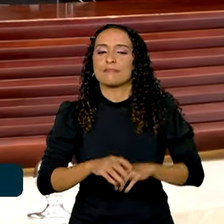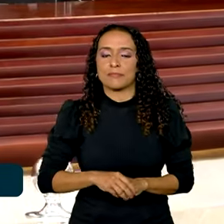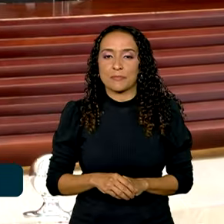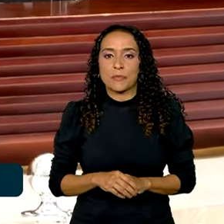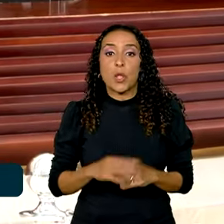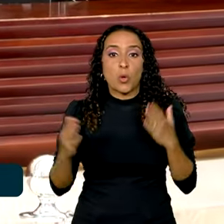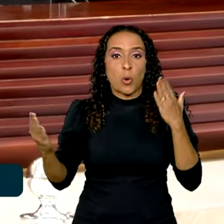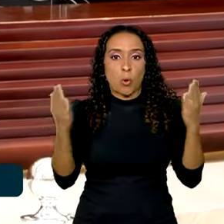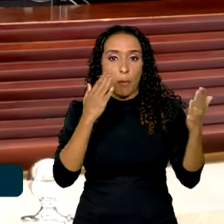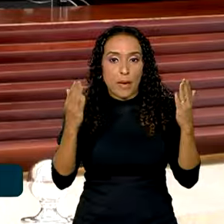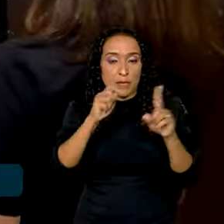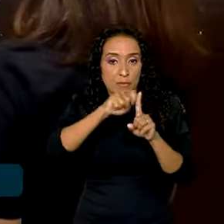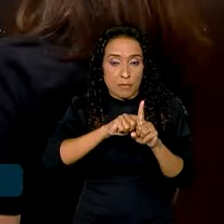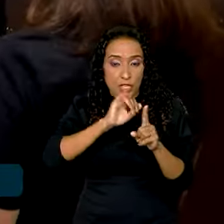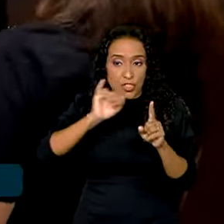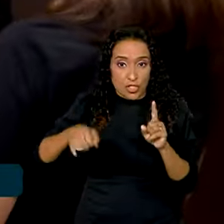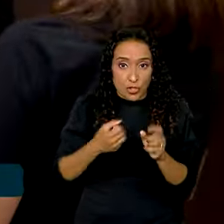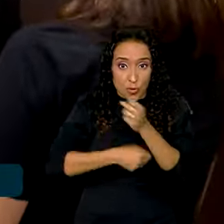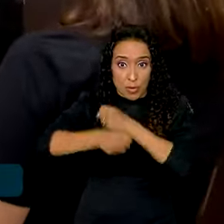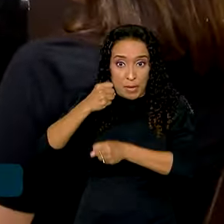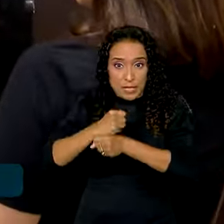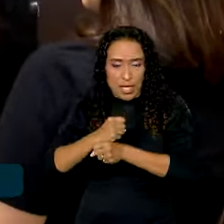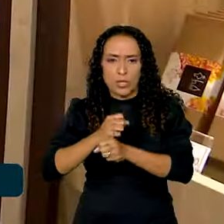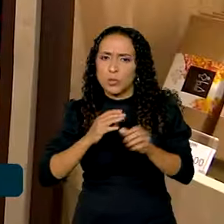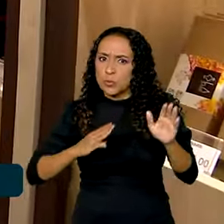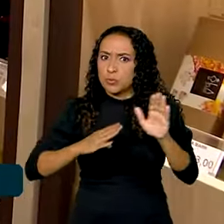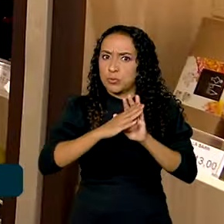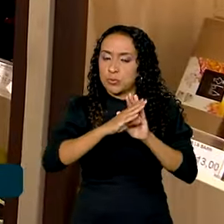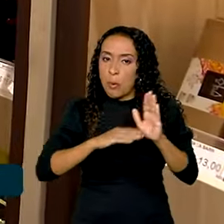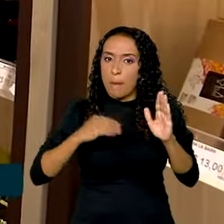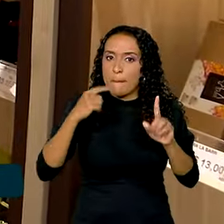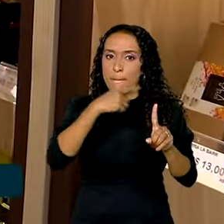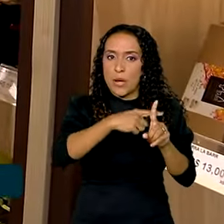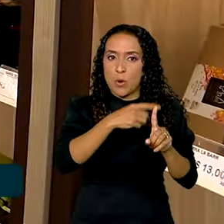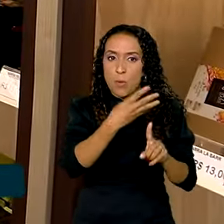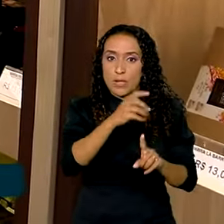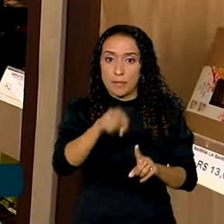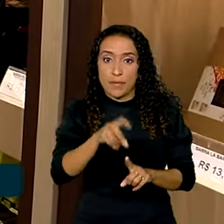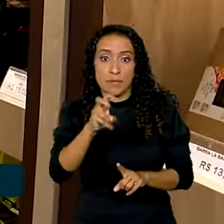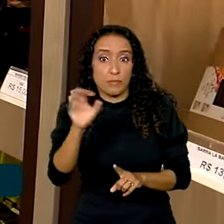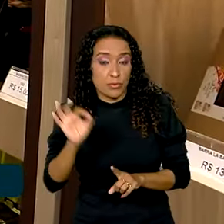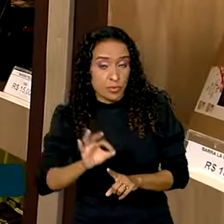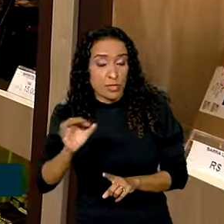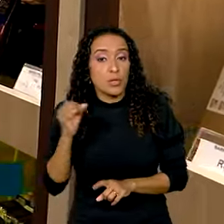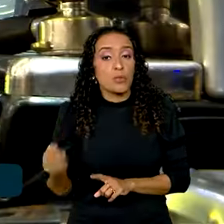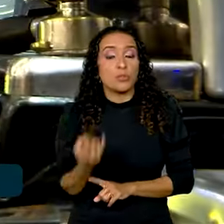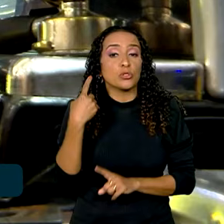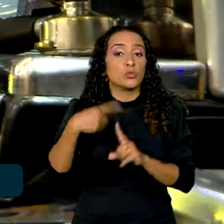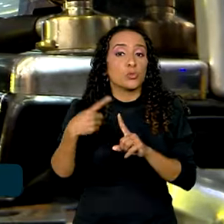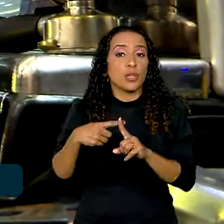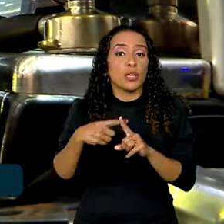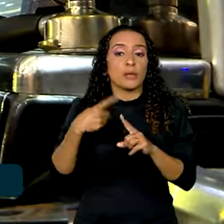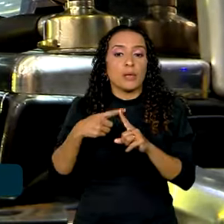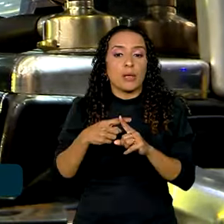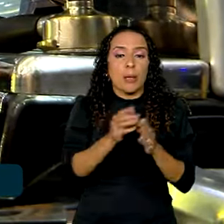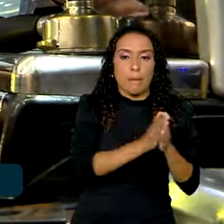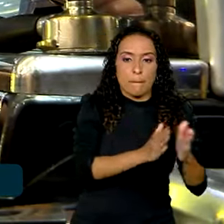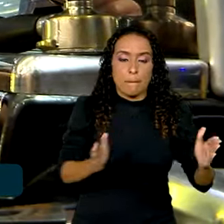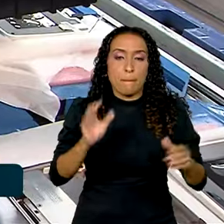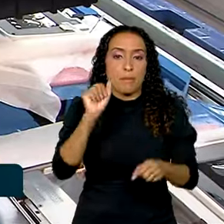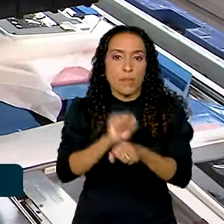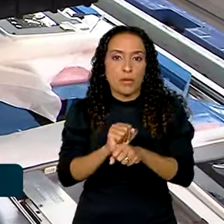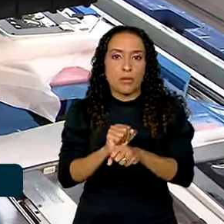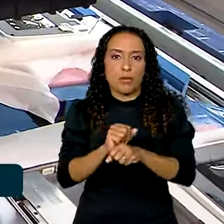Na comparação com janeiro do ano passado, o crescimento é ainda maior, 4,5%, e é importante porque interrompeu uma sequência de perda